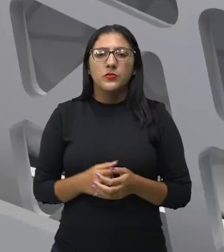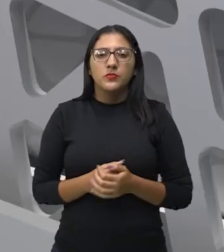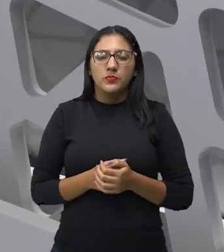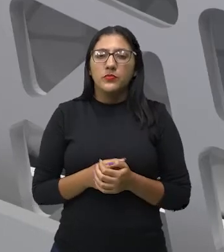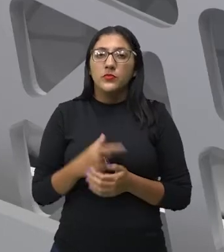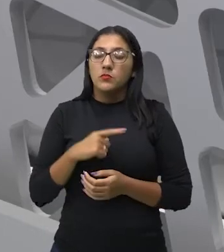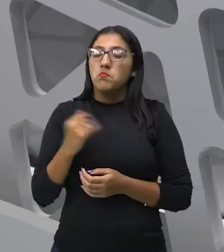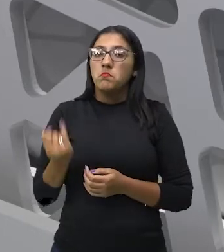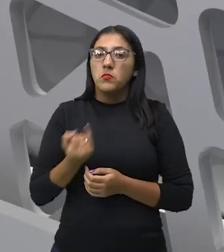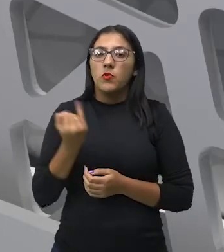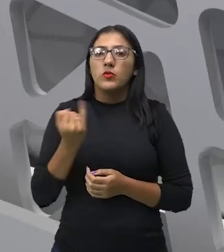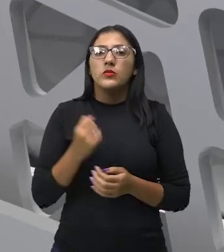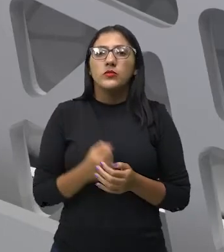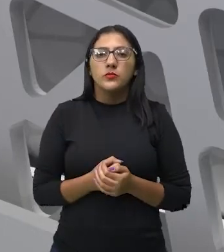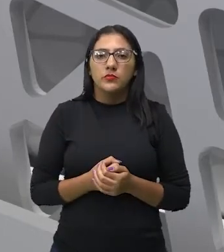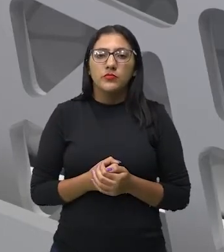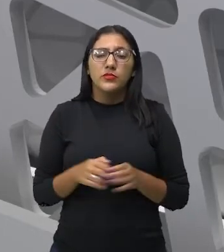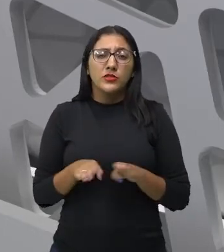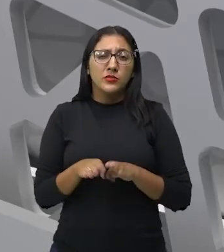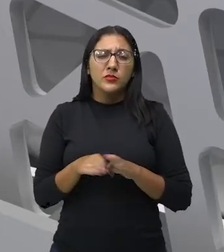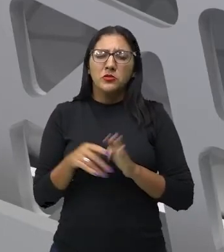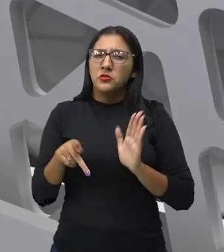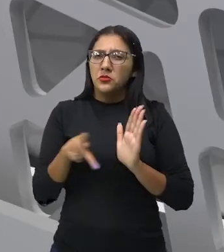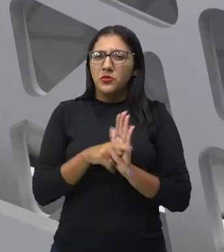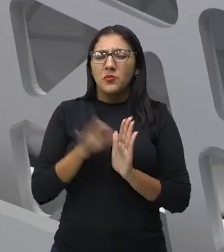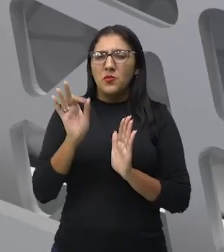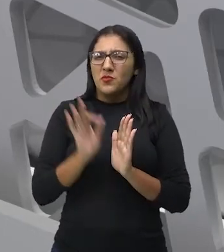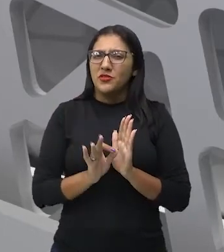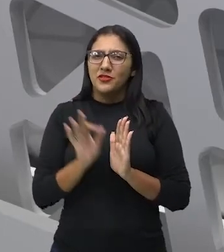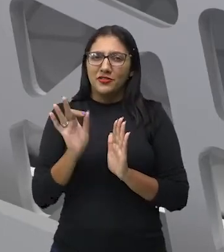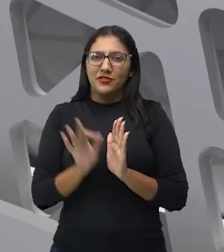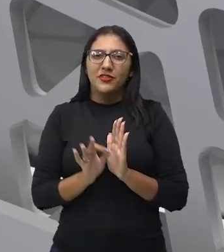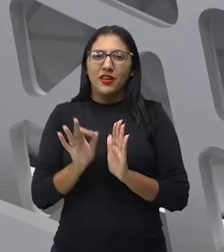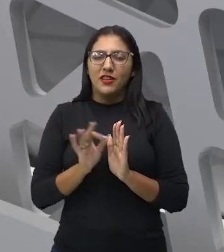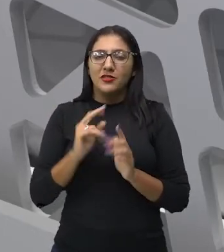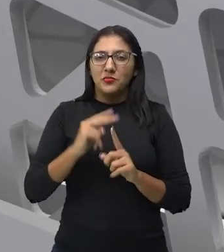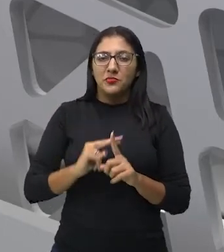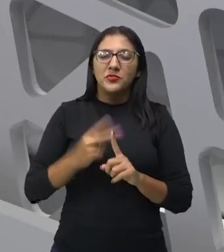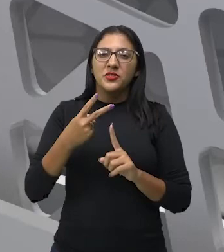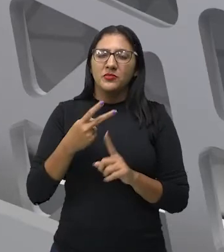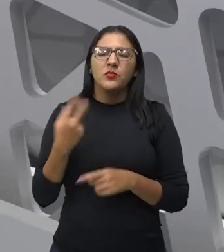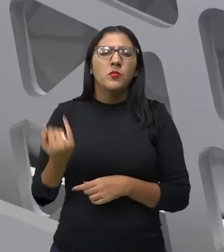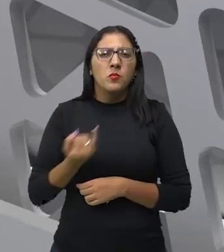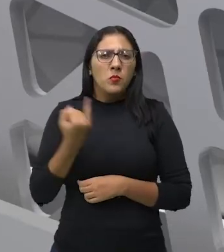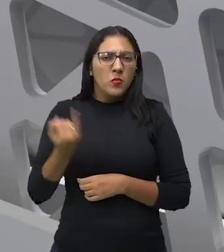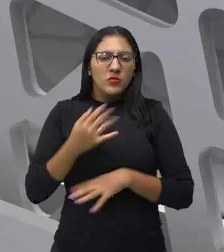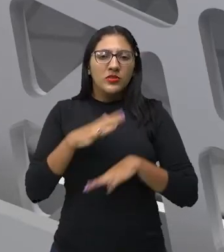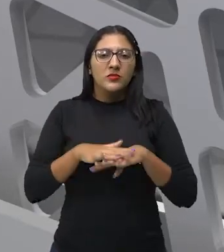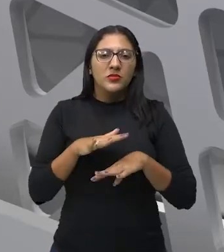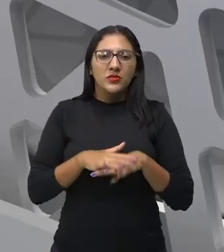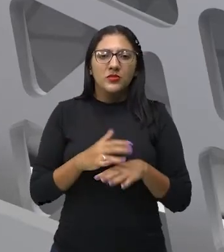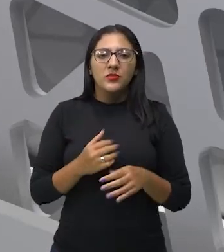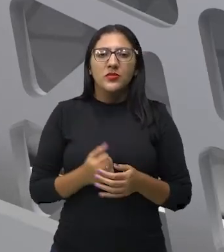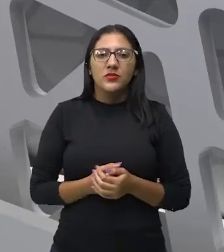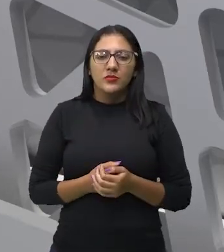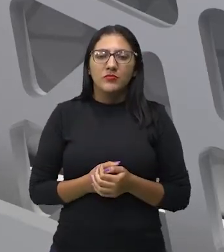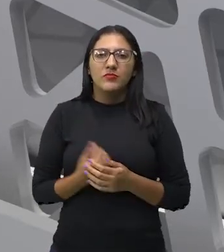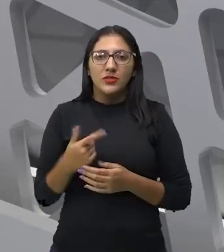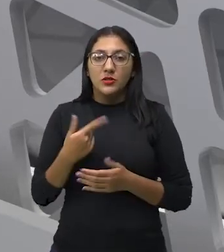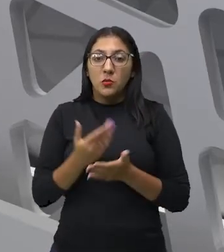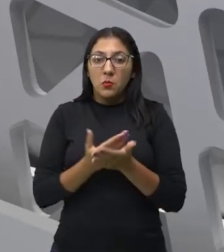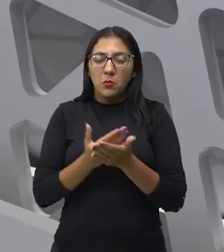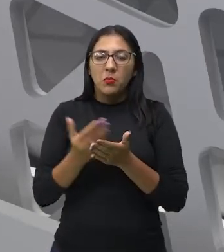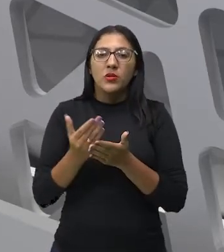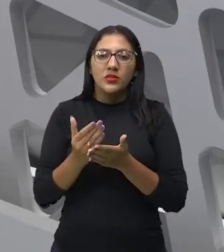termos importantes. E o próprio juros, um termo muito importante dentro aí da matemática, a gente está começando aí, o que nós estamos falando